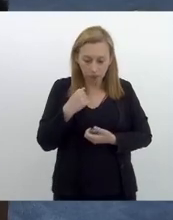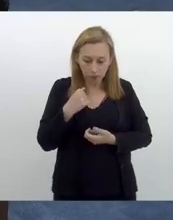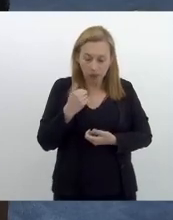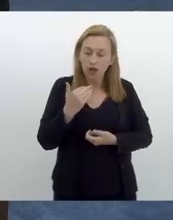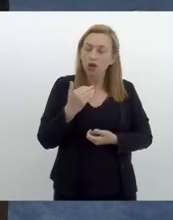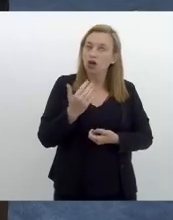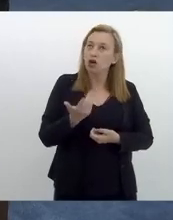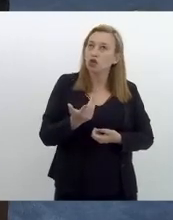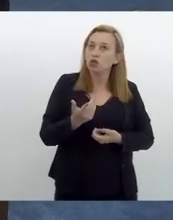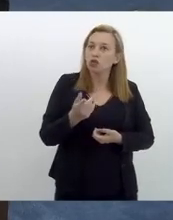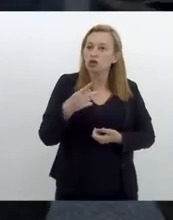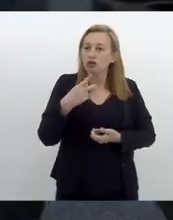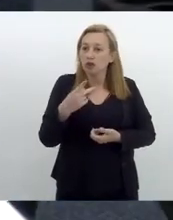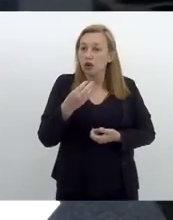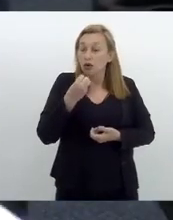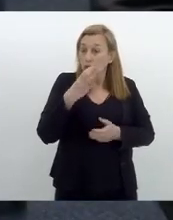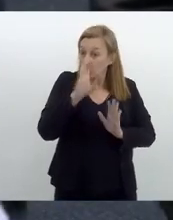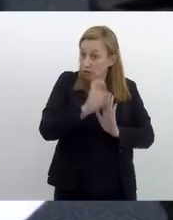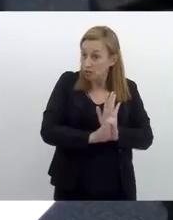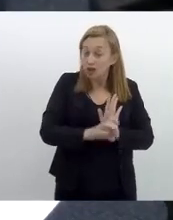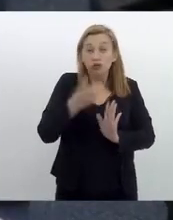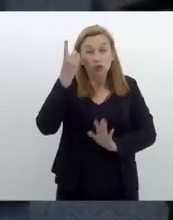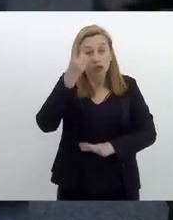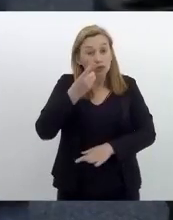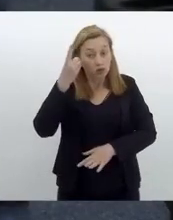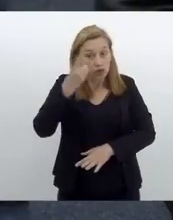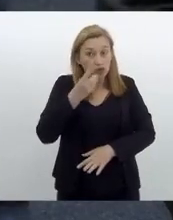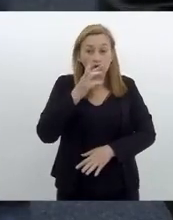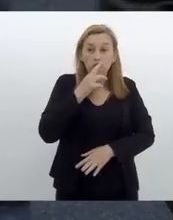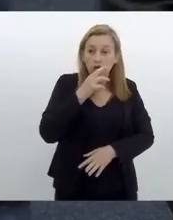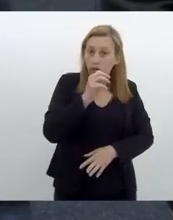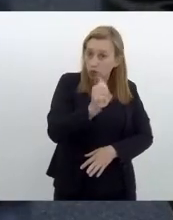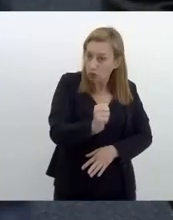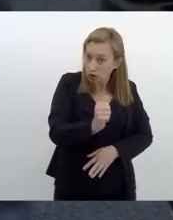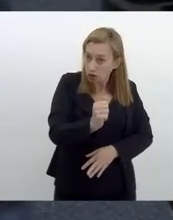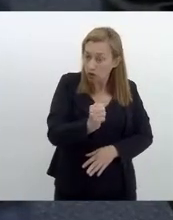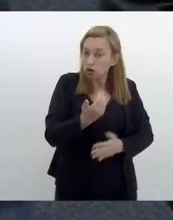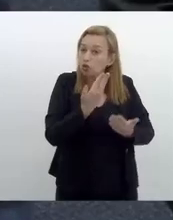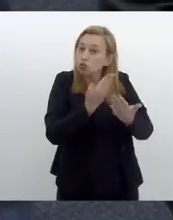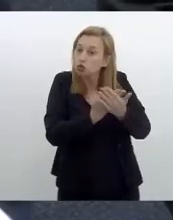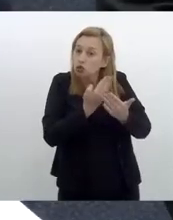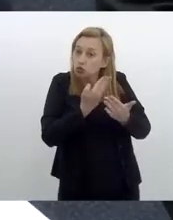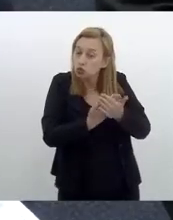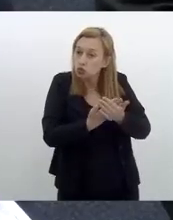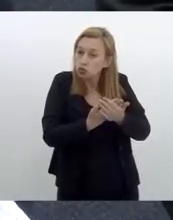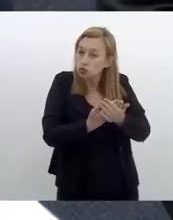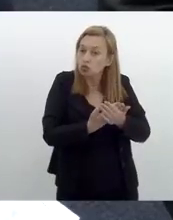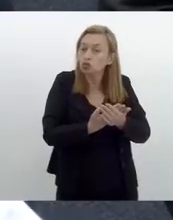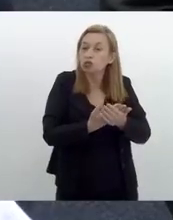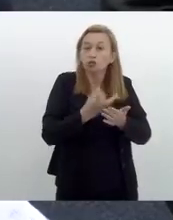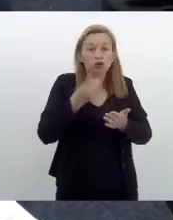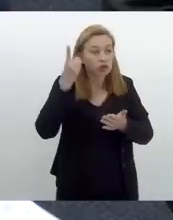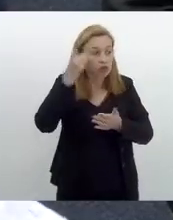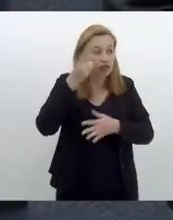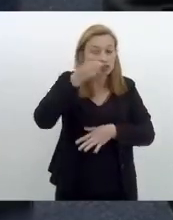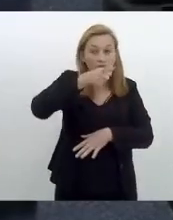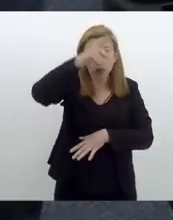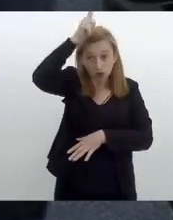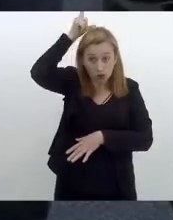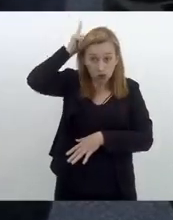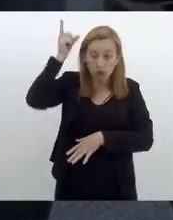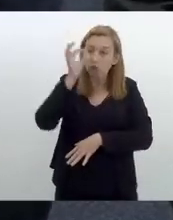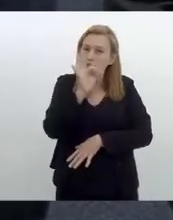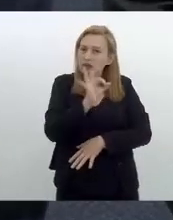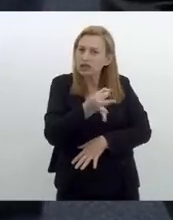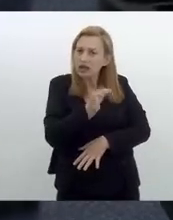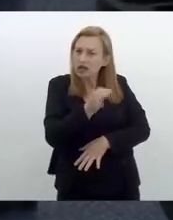pese a boa emenda do deputado Rodrigo Amorim e o estudo realizado pelo deputado Luiz Paulo o